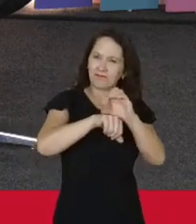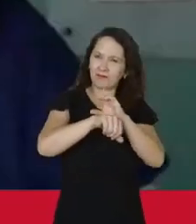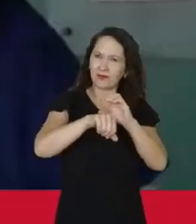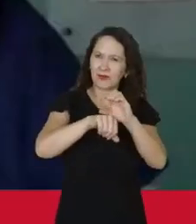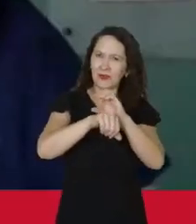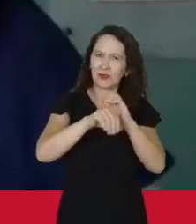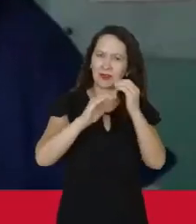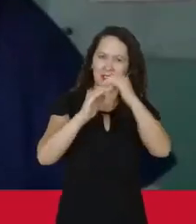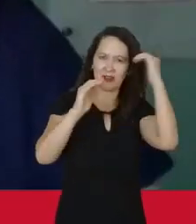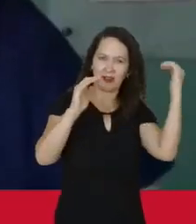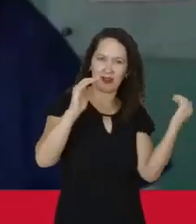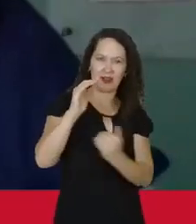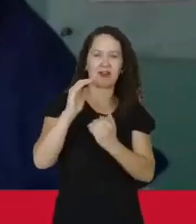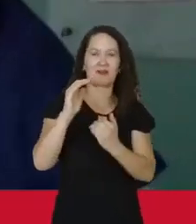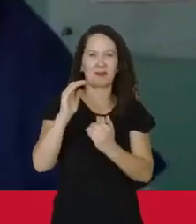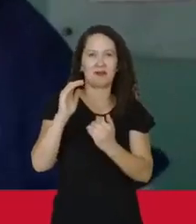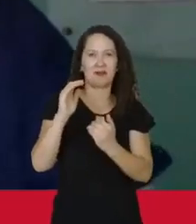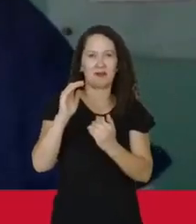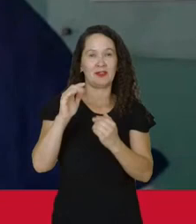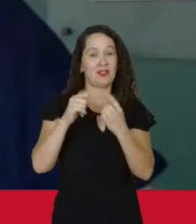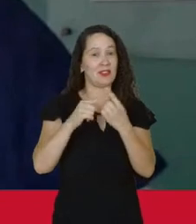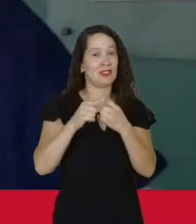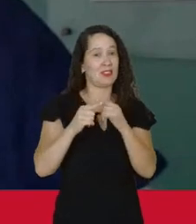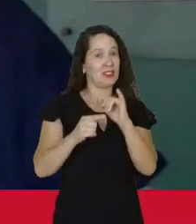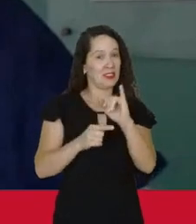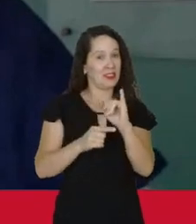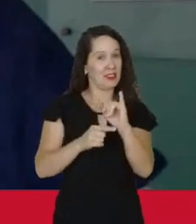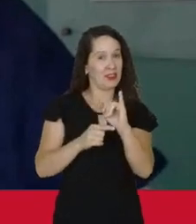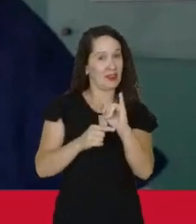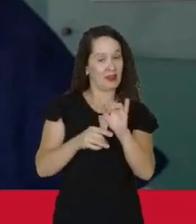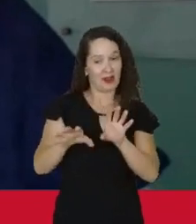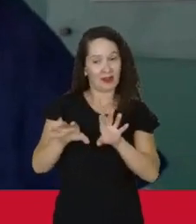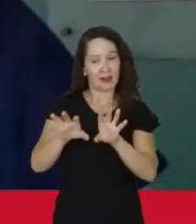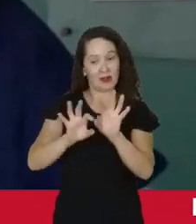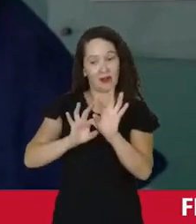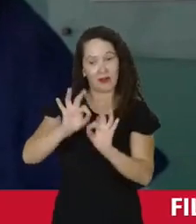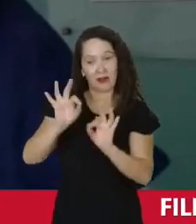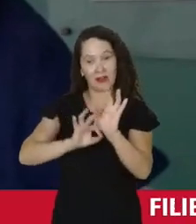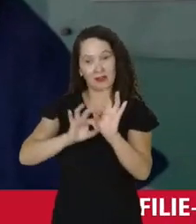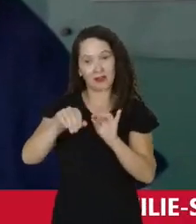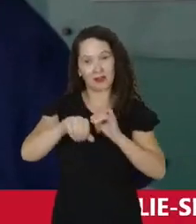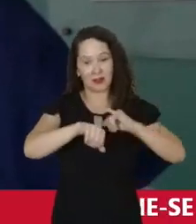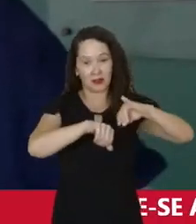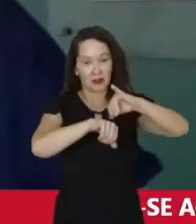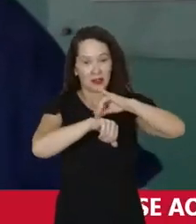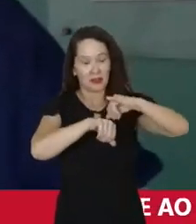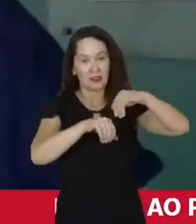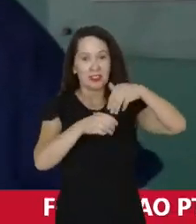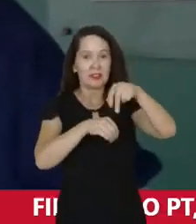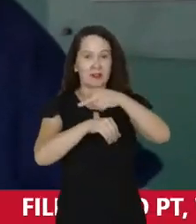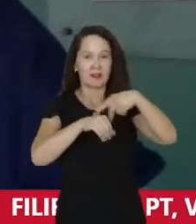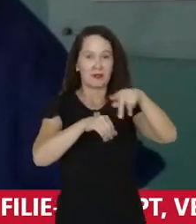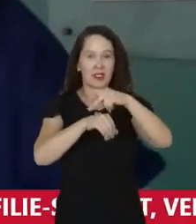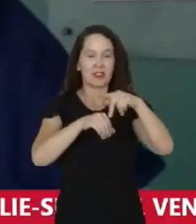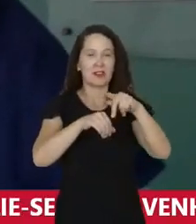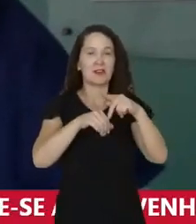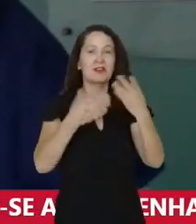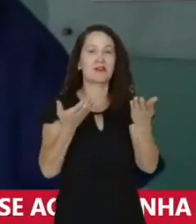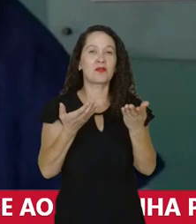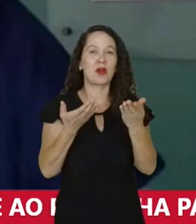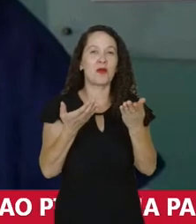profundamente desigual a partir do que foi a formação do capitalismo no Brasil, que se baseou